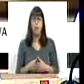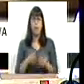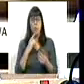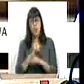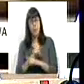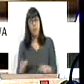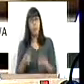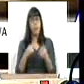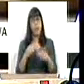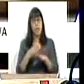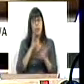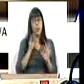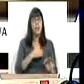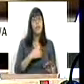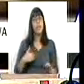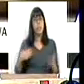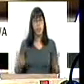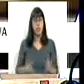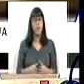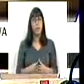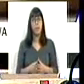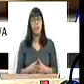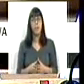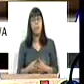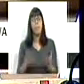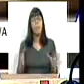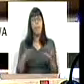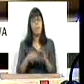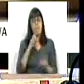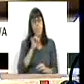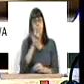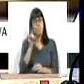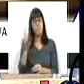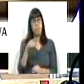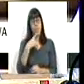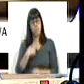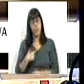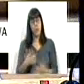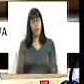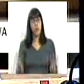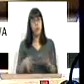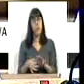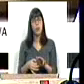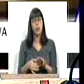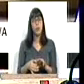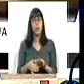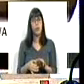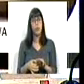um impedimento ao acesso a cuidados de saúde. Em relação às questões que coloca sobre